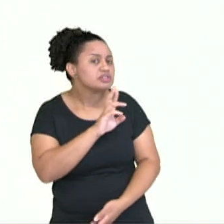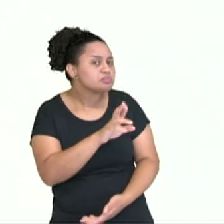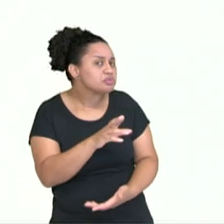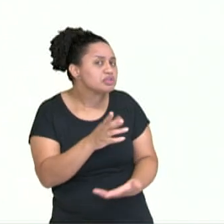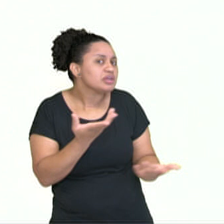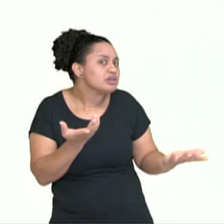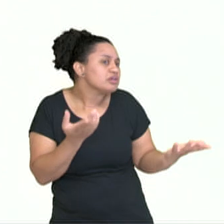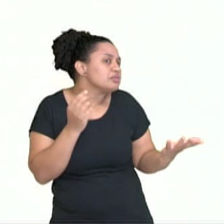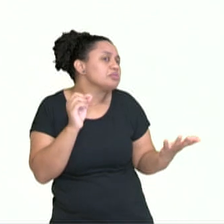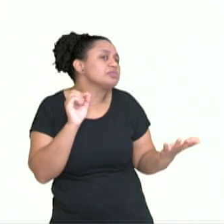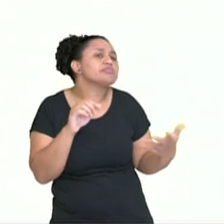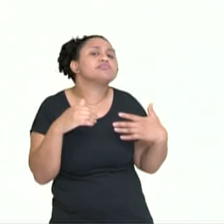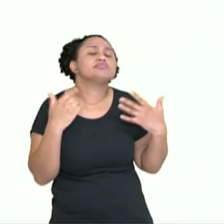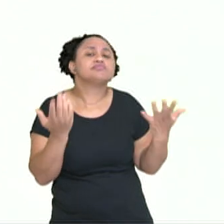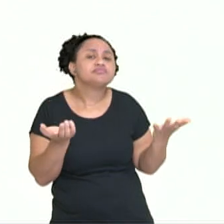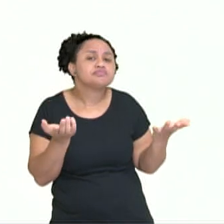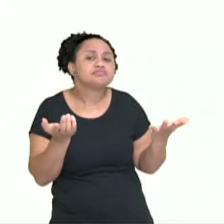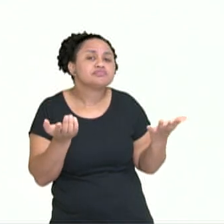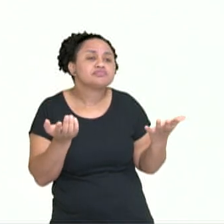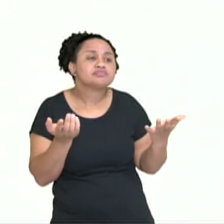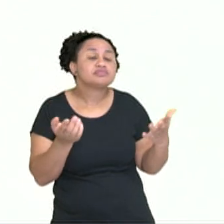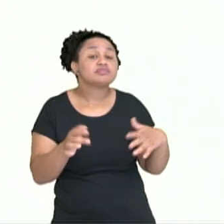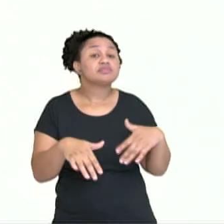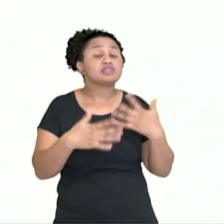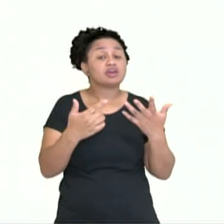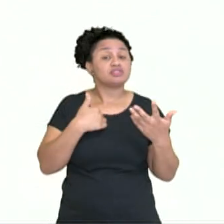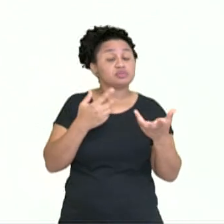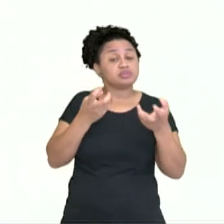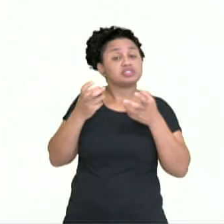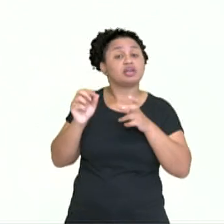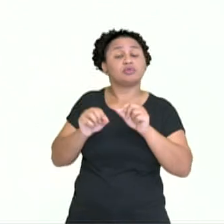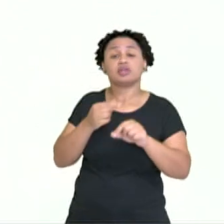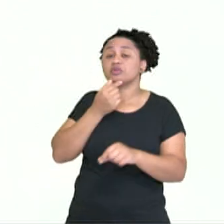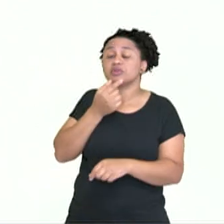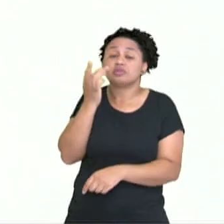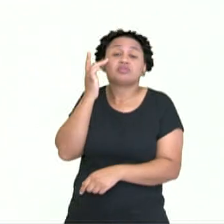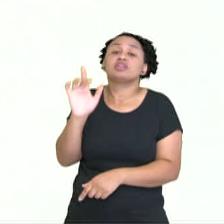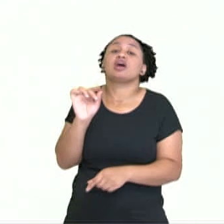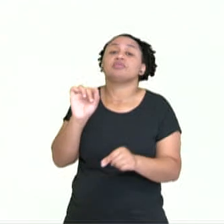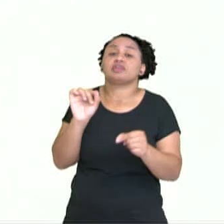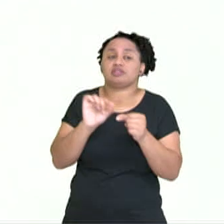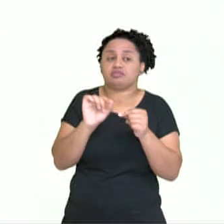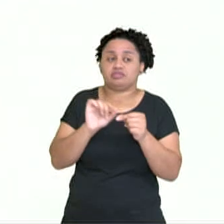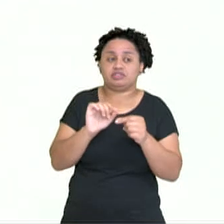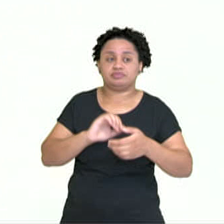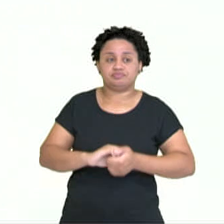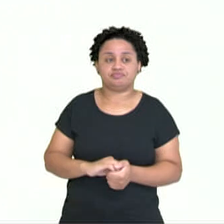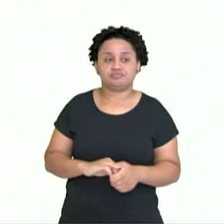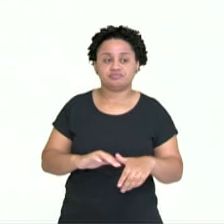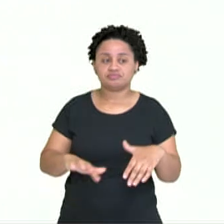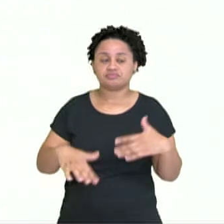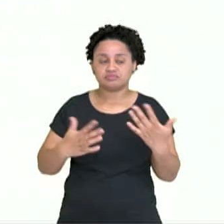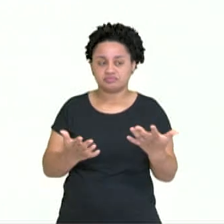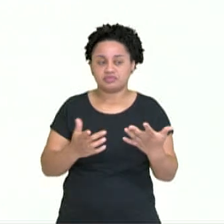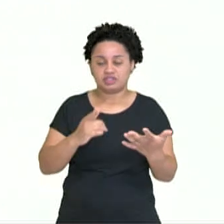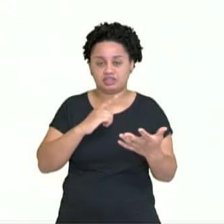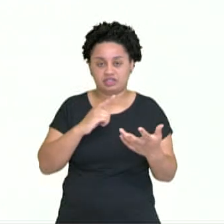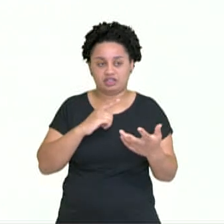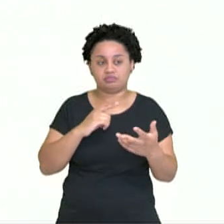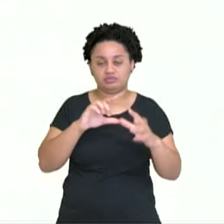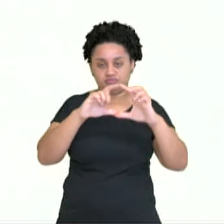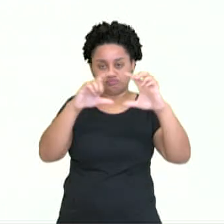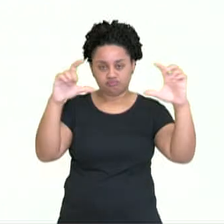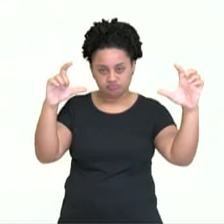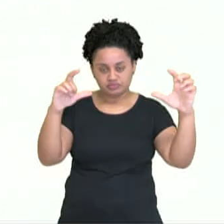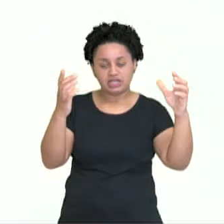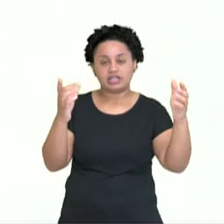ou o quê? No final das contas, a gente entende que nem ele sabe o que ele está fazendo. Sendo assim, temos aqui agora o nosso texto